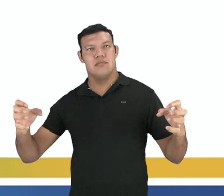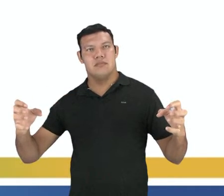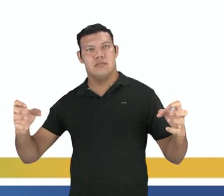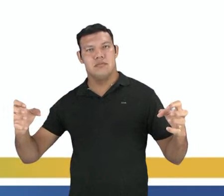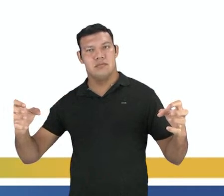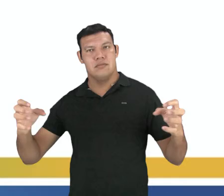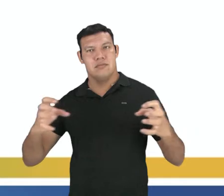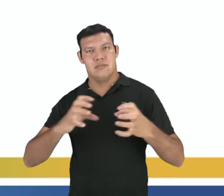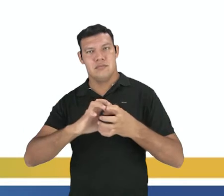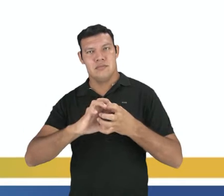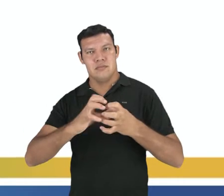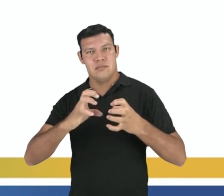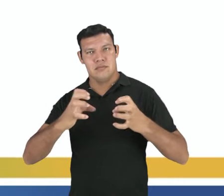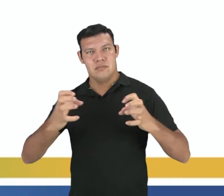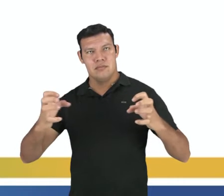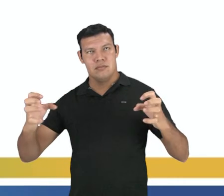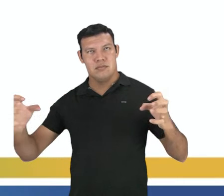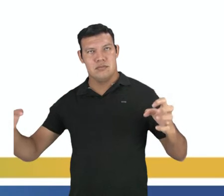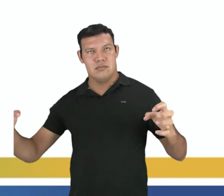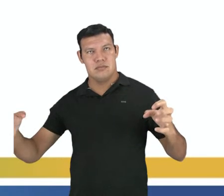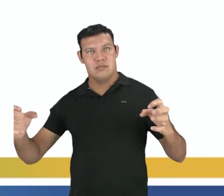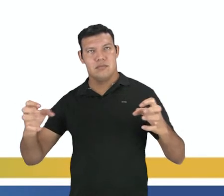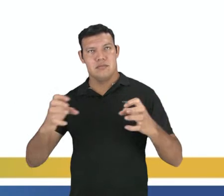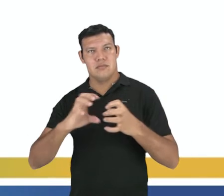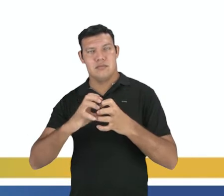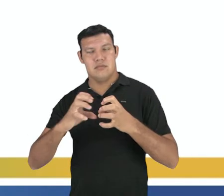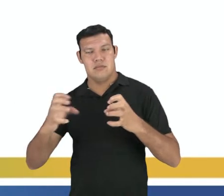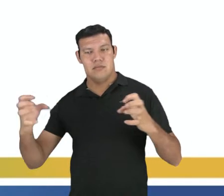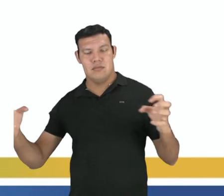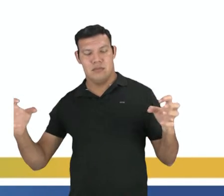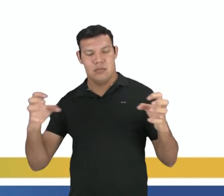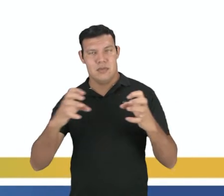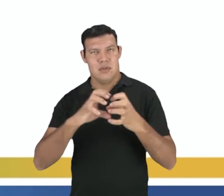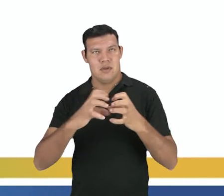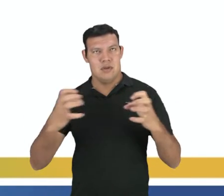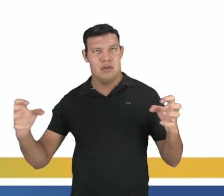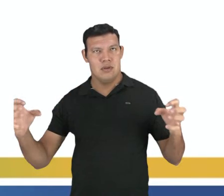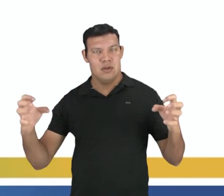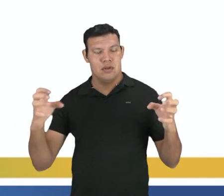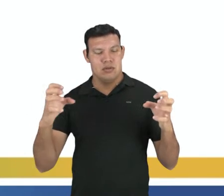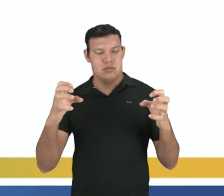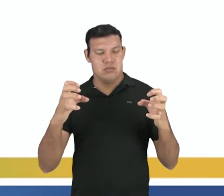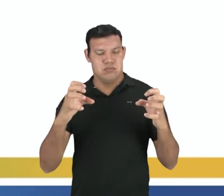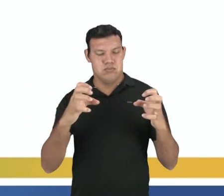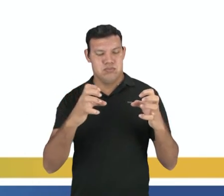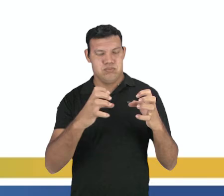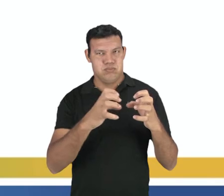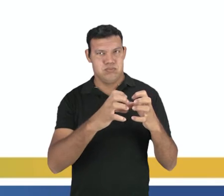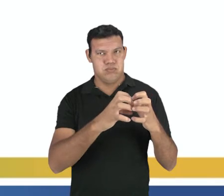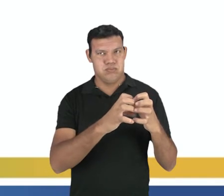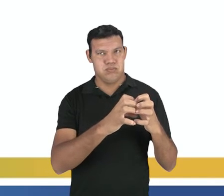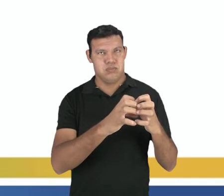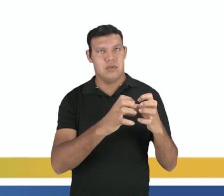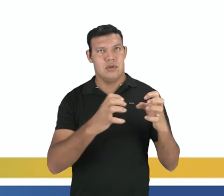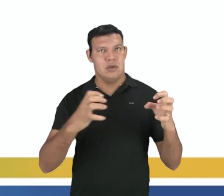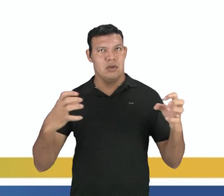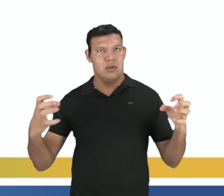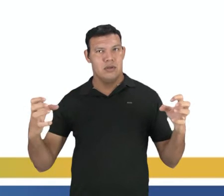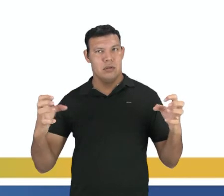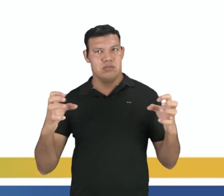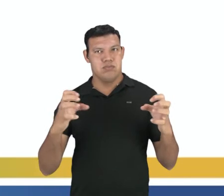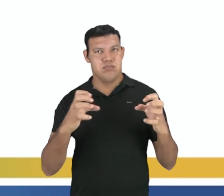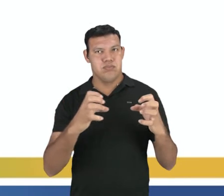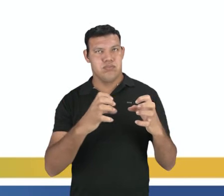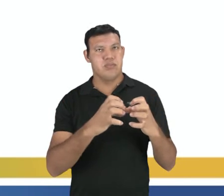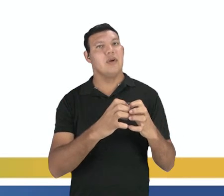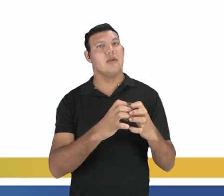você desloca né causa essa deformação por exemplo que eu quando você causa essa deformação você a molezinha